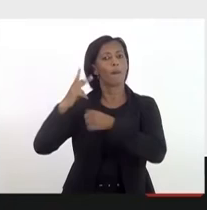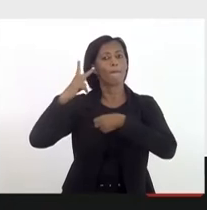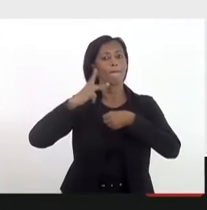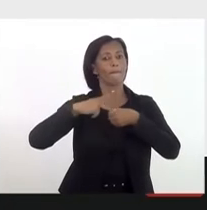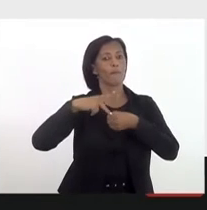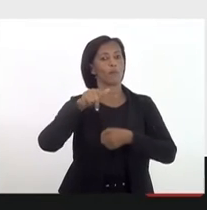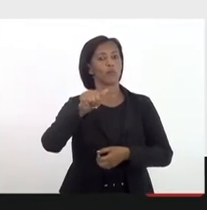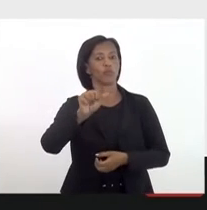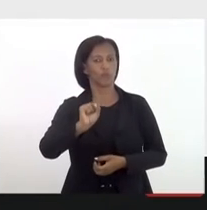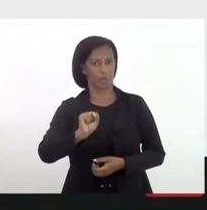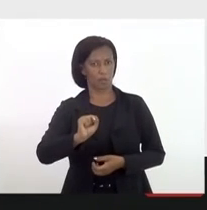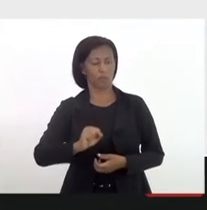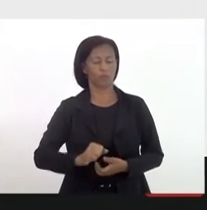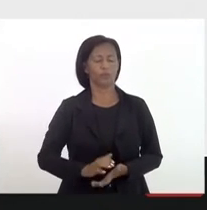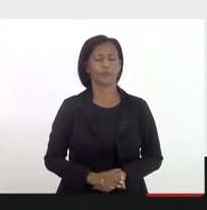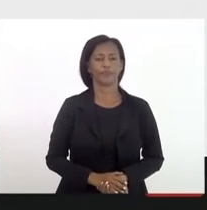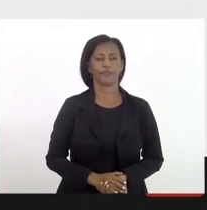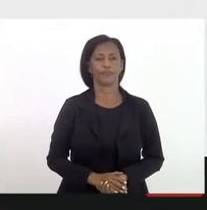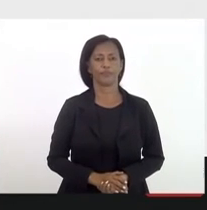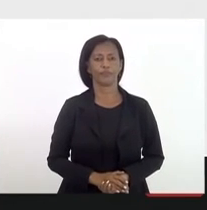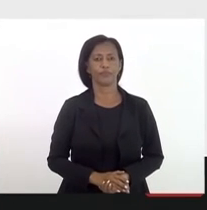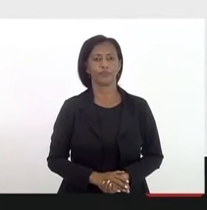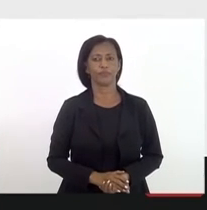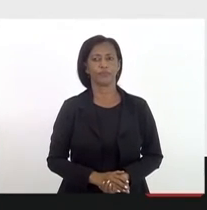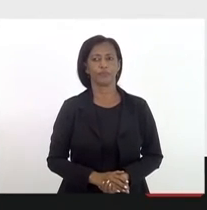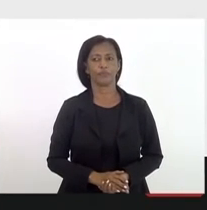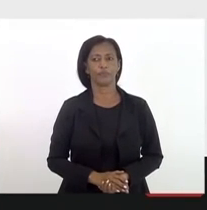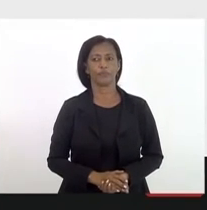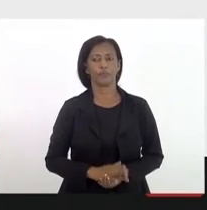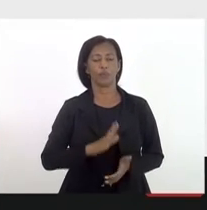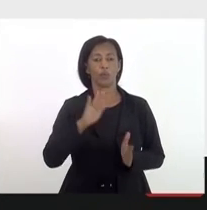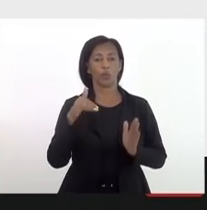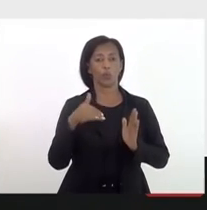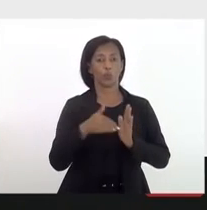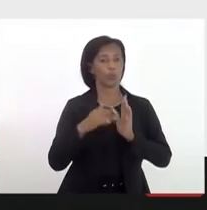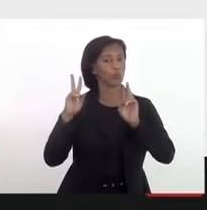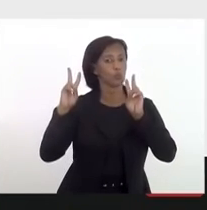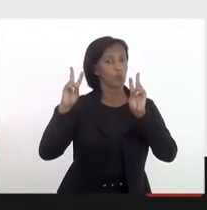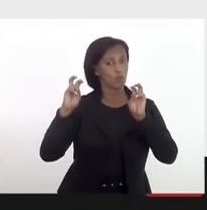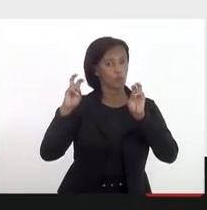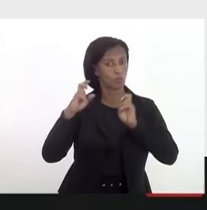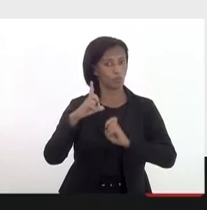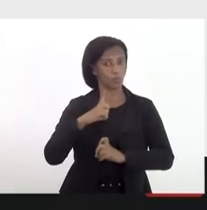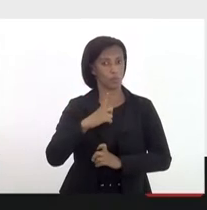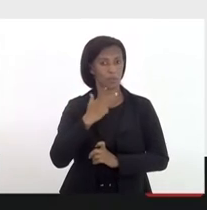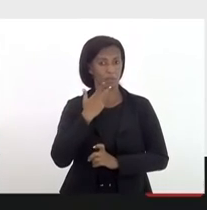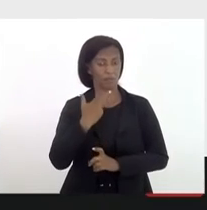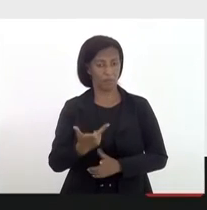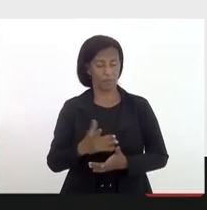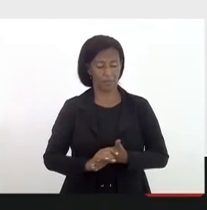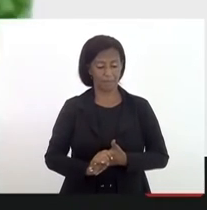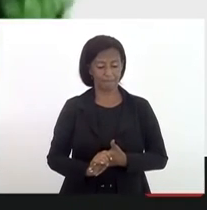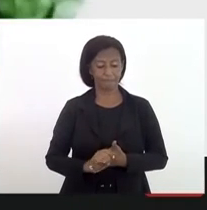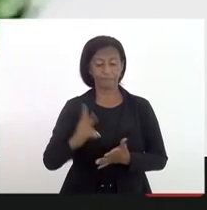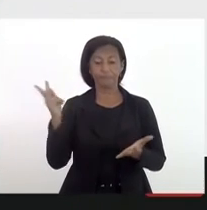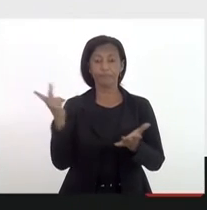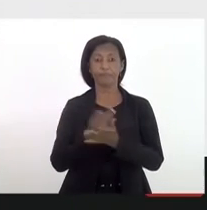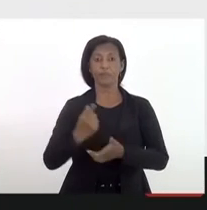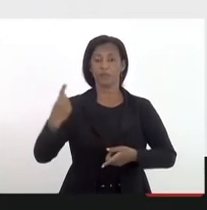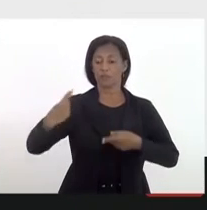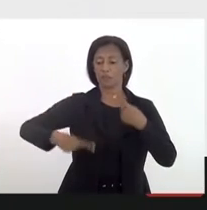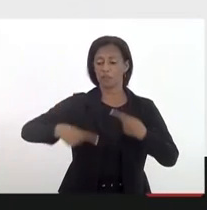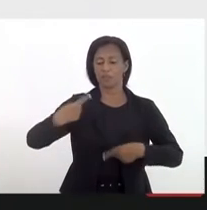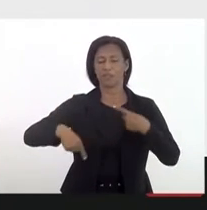petróleo de gás que está montante. Um último assunto que queria mencionar diz respeito à competição entre